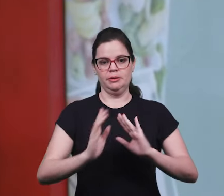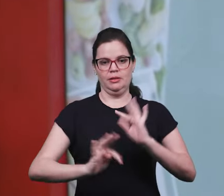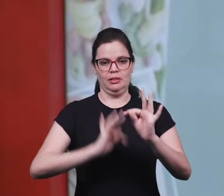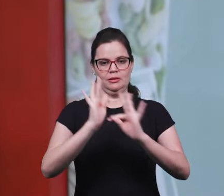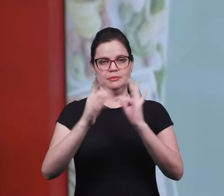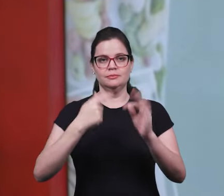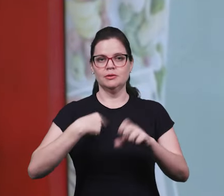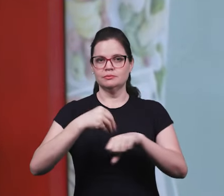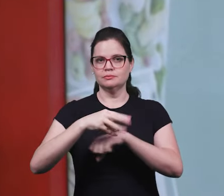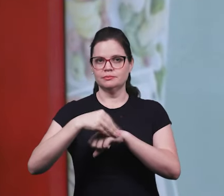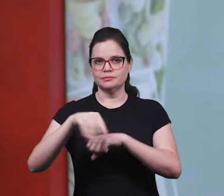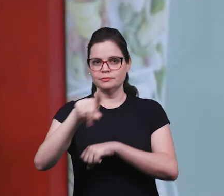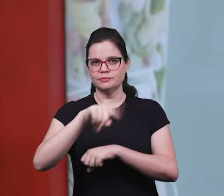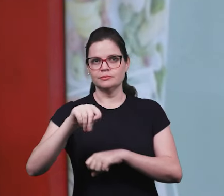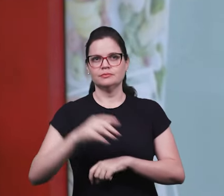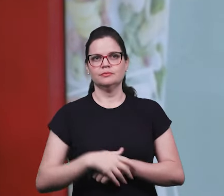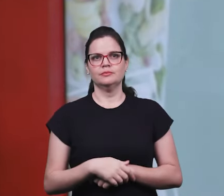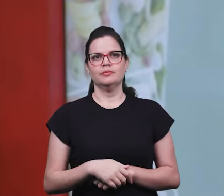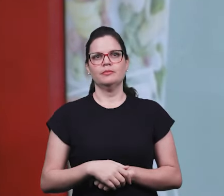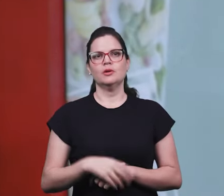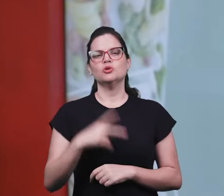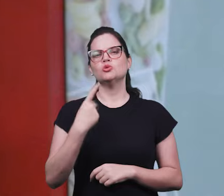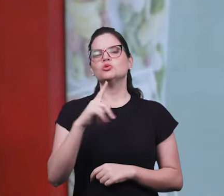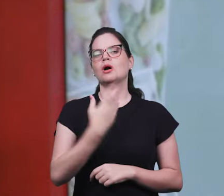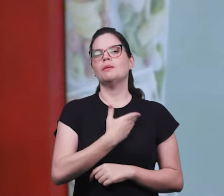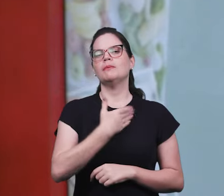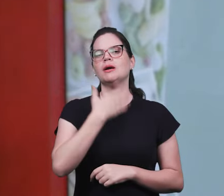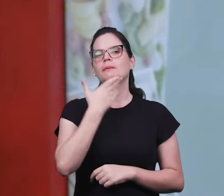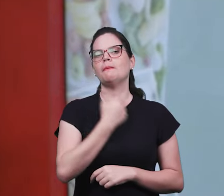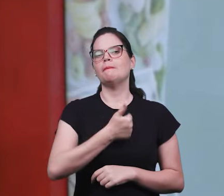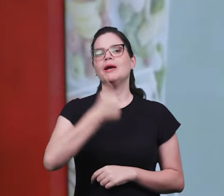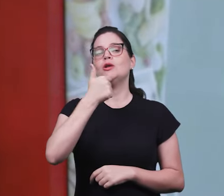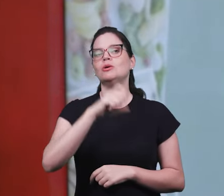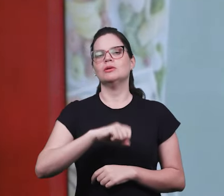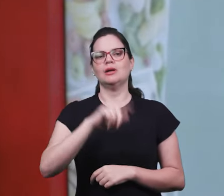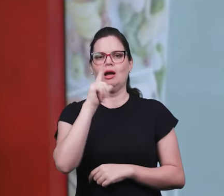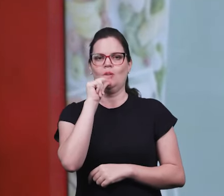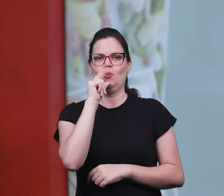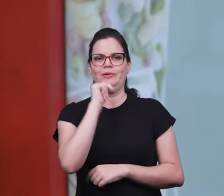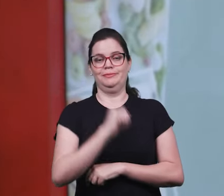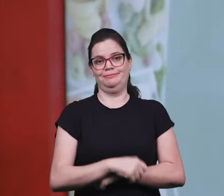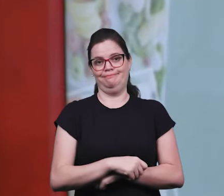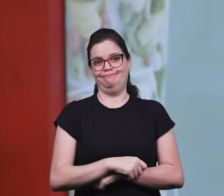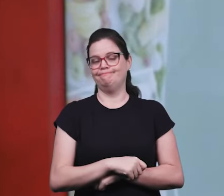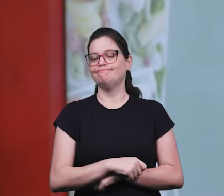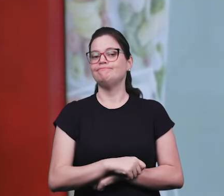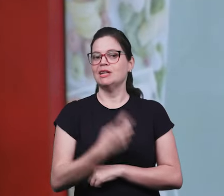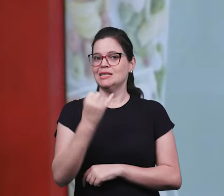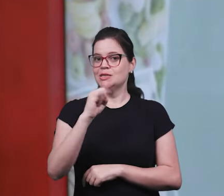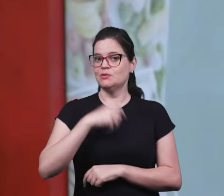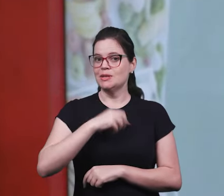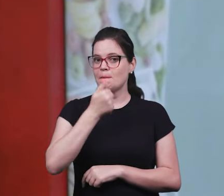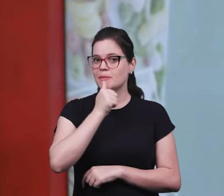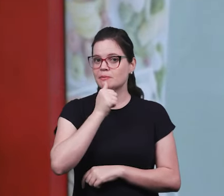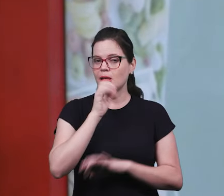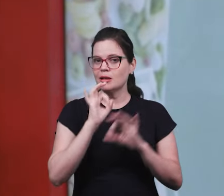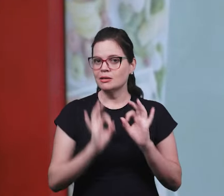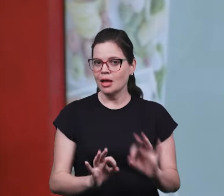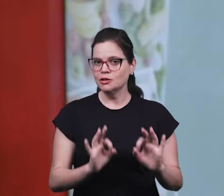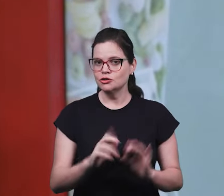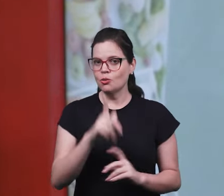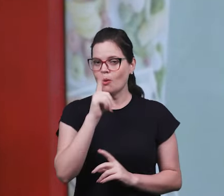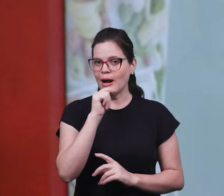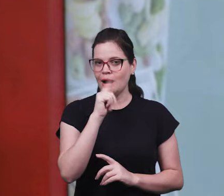pacientes Sabe qual vai ser quem vai ser sua melhor amiga durante o tratamento a água se você se hidratar Man ter uma boa